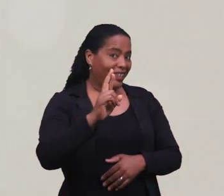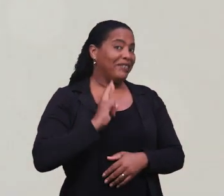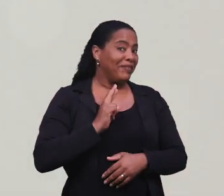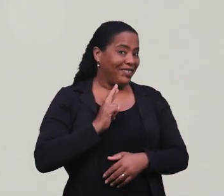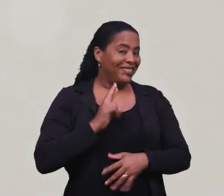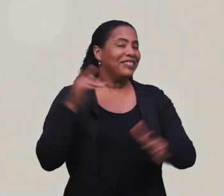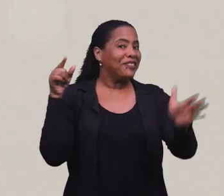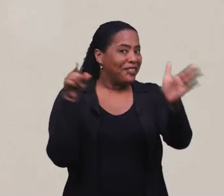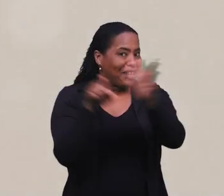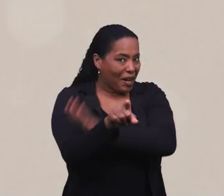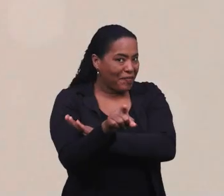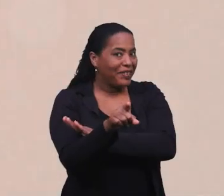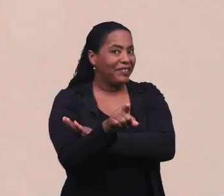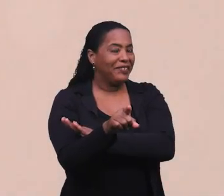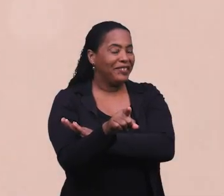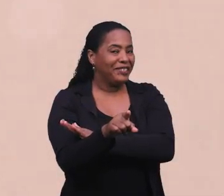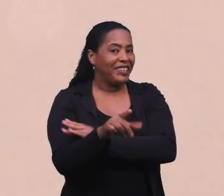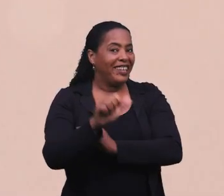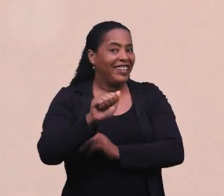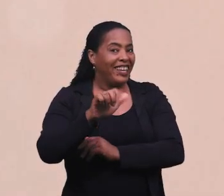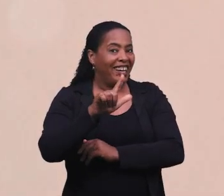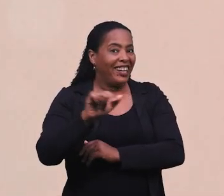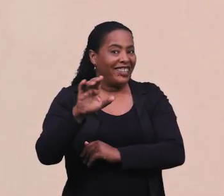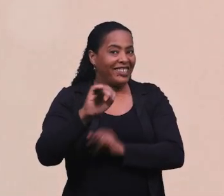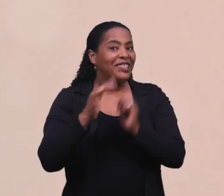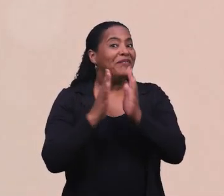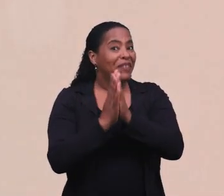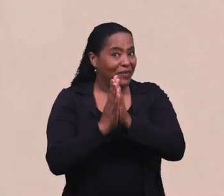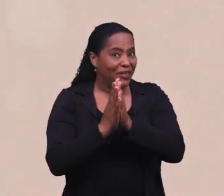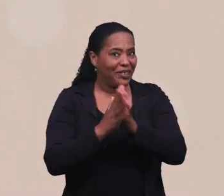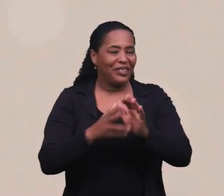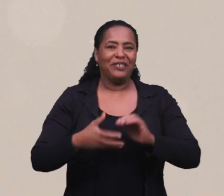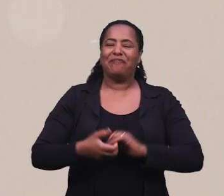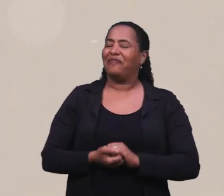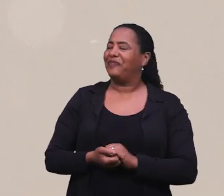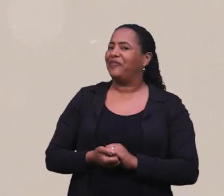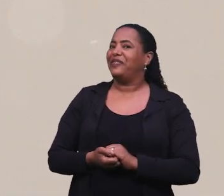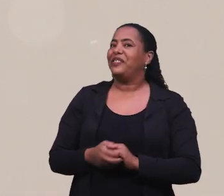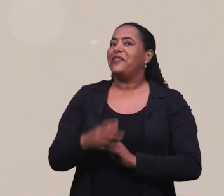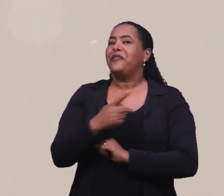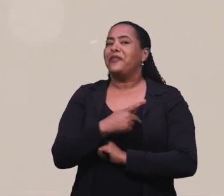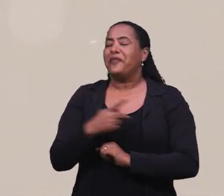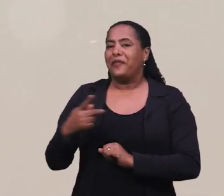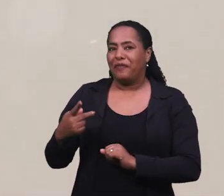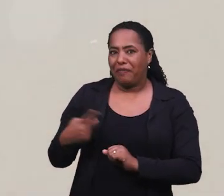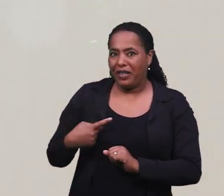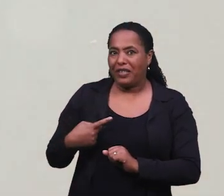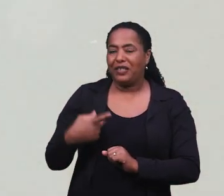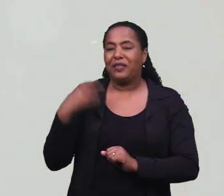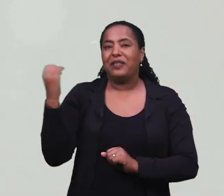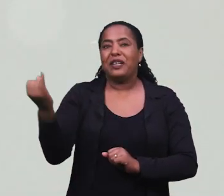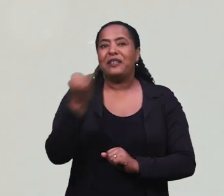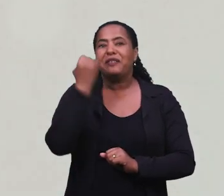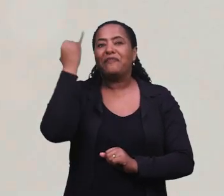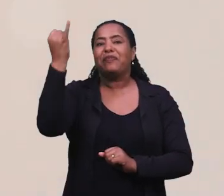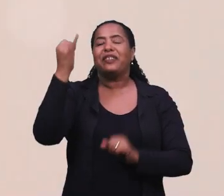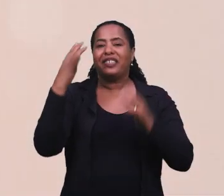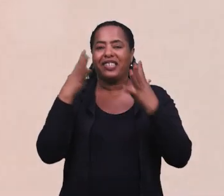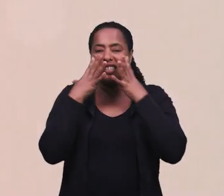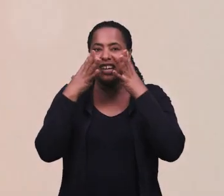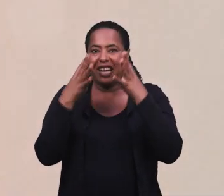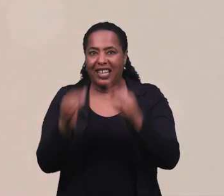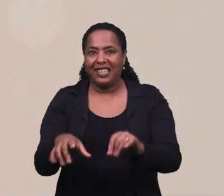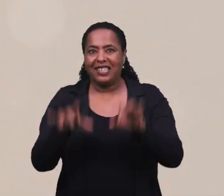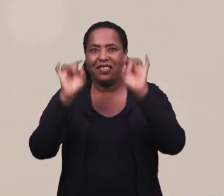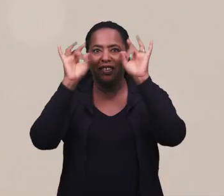trabalho diferente, muitas vezes, de um outro grupo de pessoas. Então, um trabalho muito focado, direto, para que